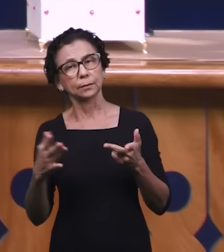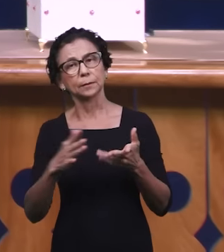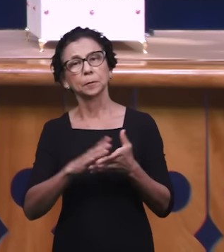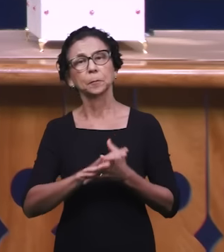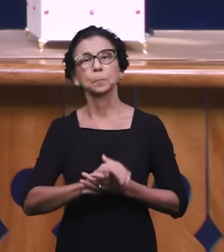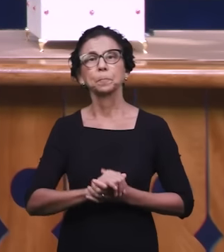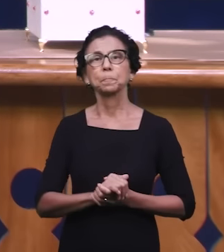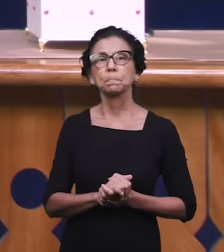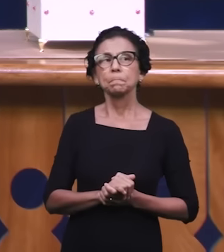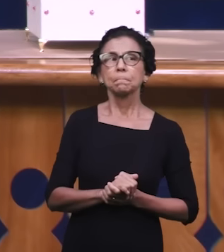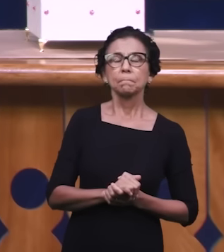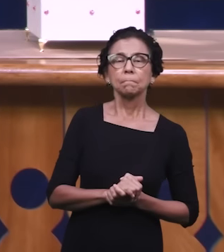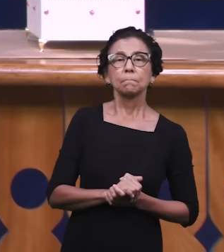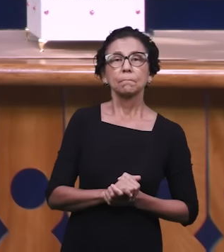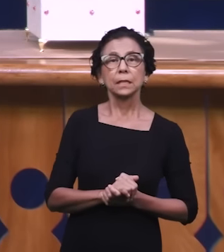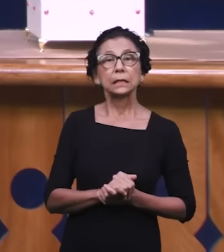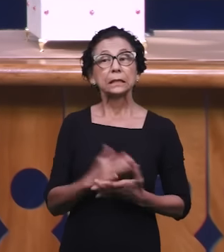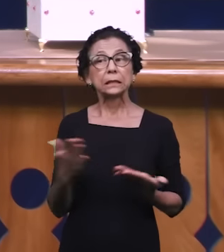base, mas faltava